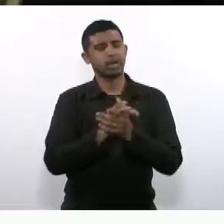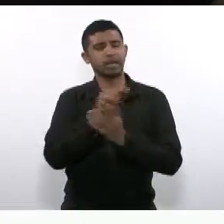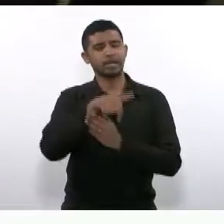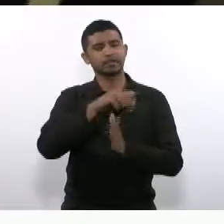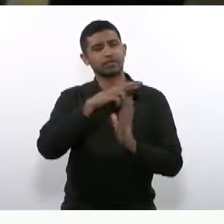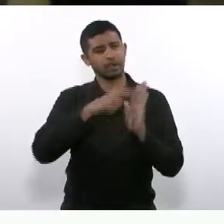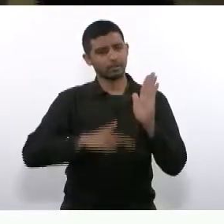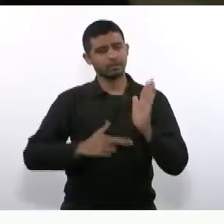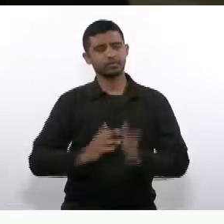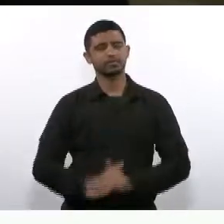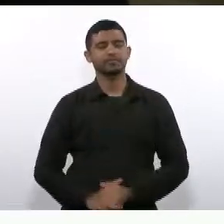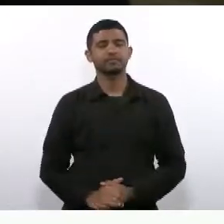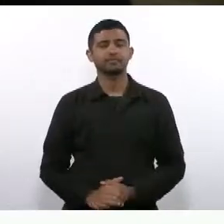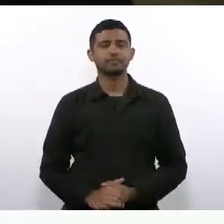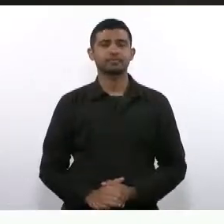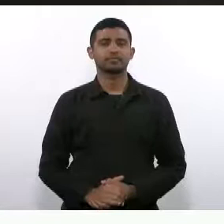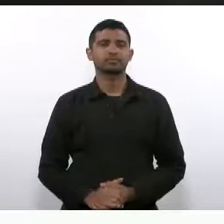relatório.